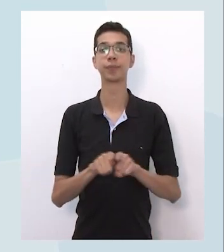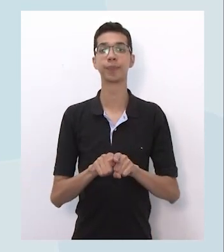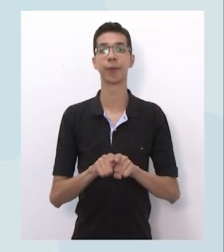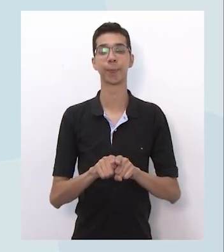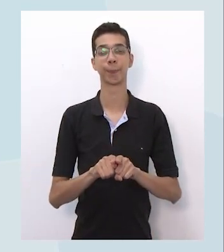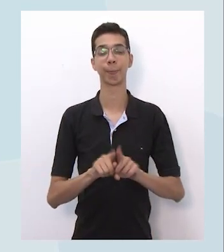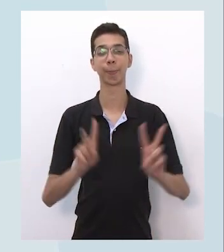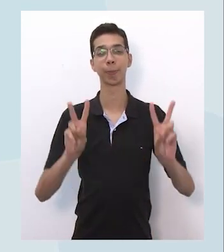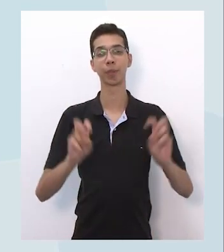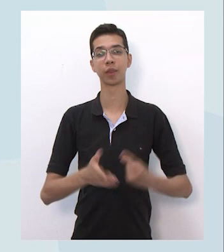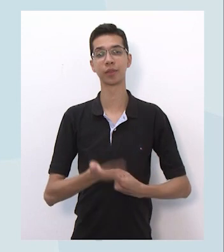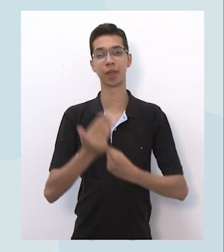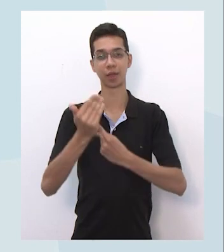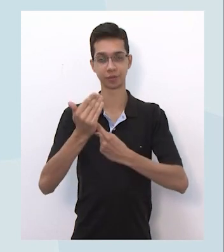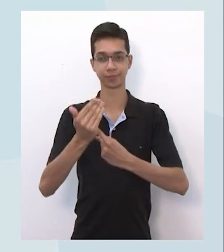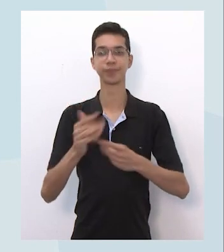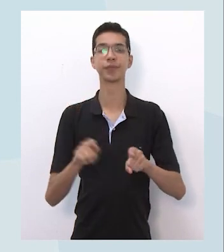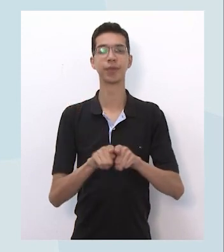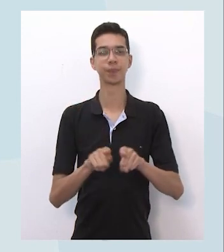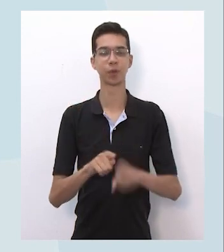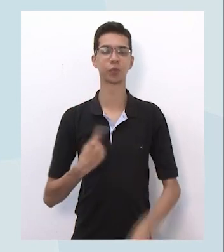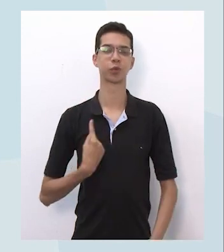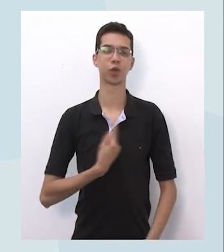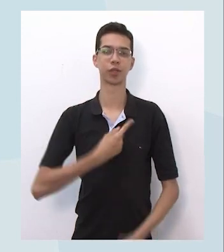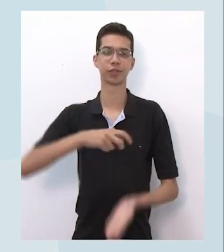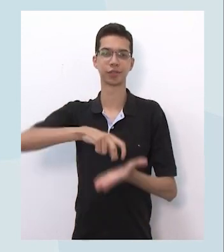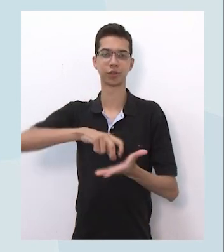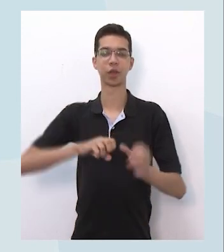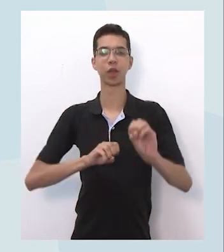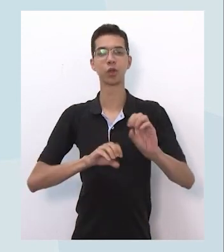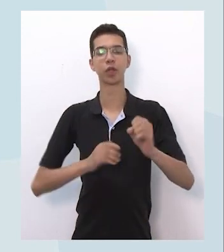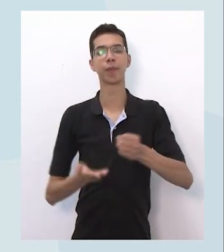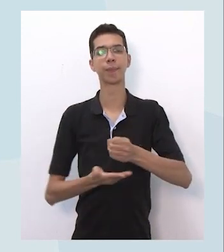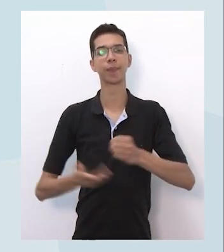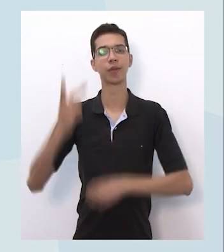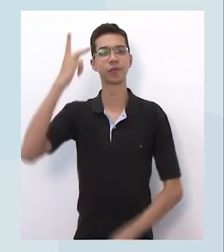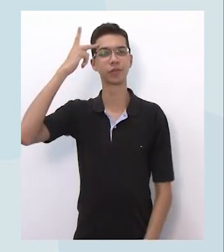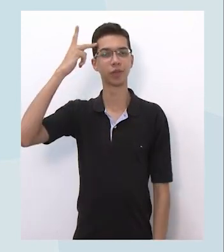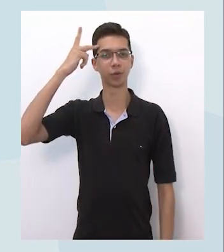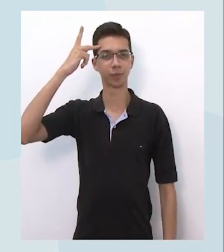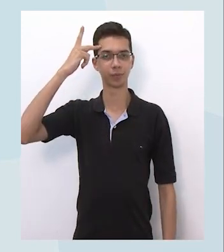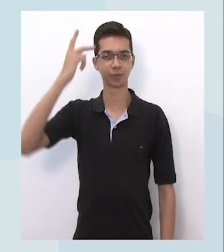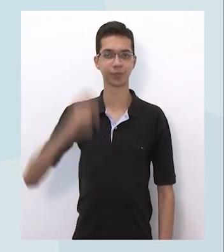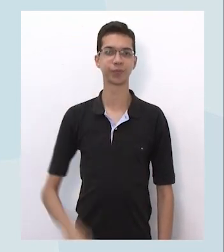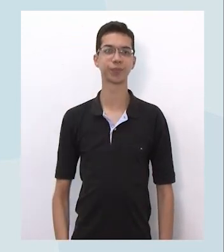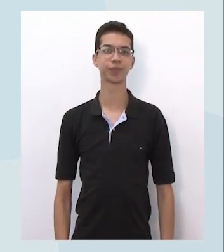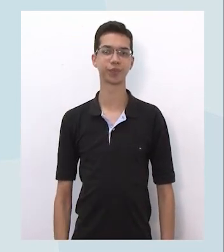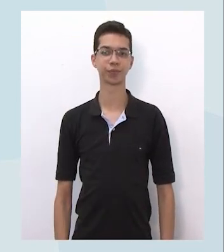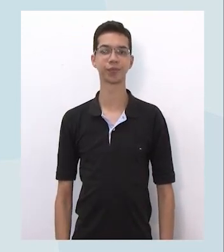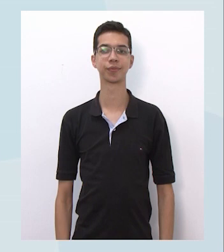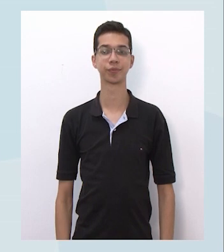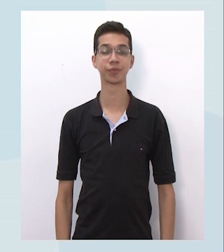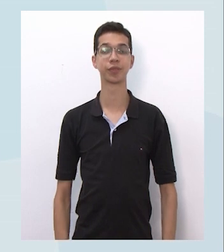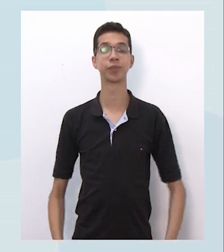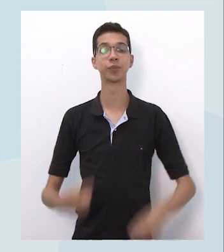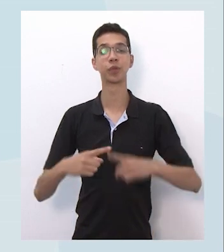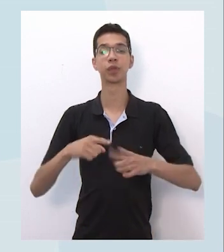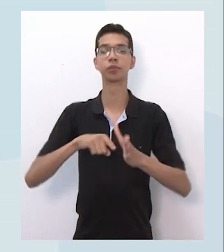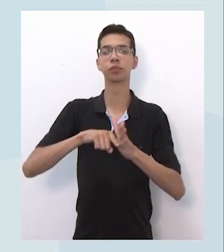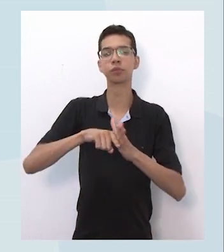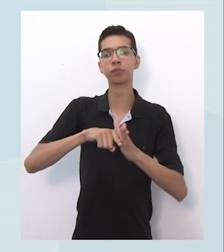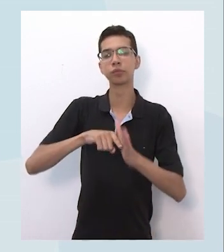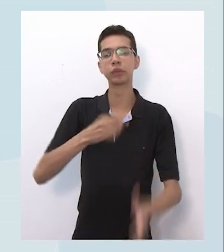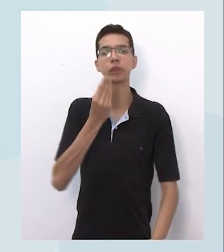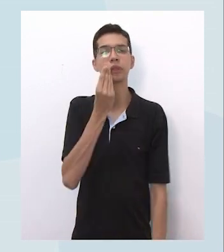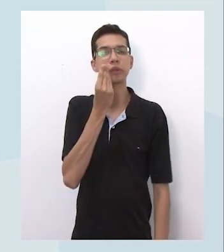parte de tecnologia, e nós, o Centro de Inovação da Educação Básica de São Paulo, entrando no aspecto experimental da vivência desses